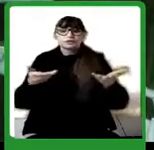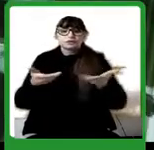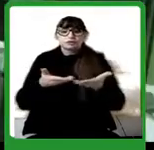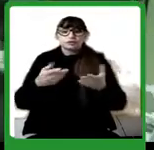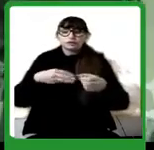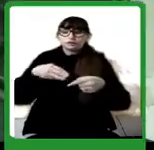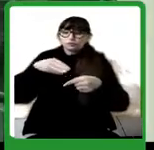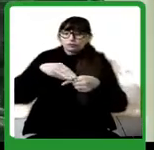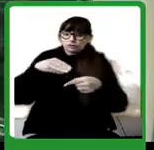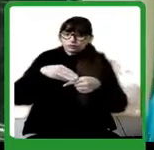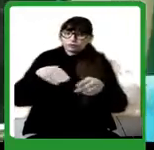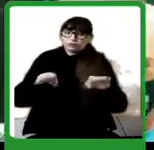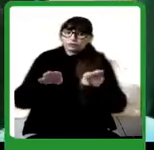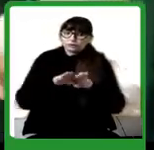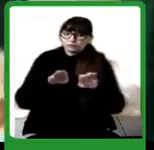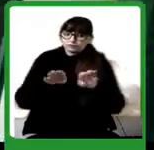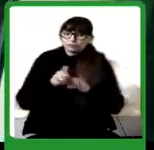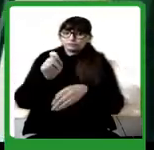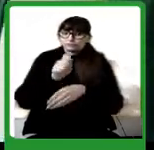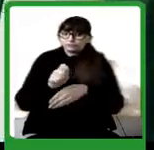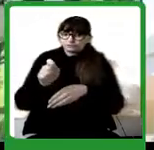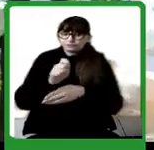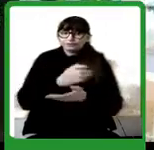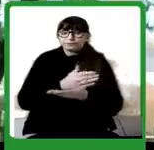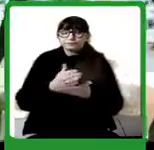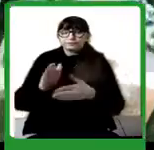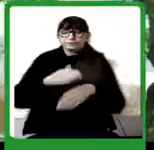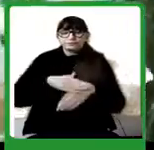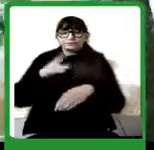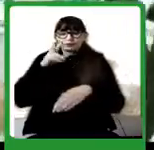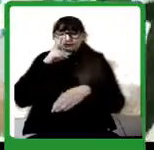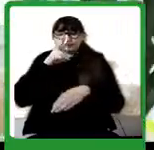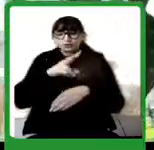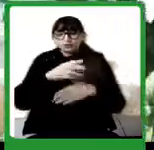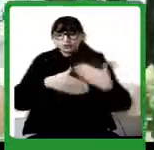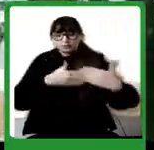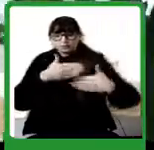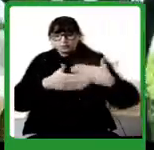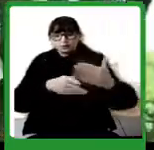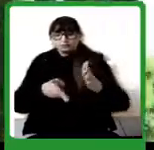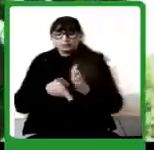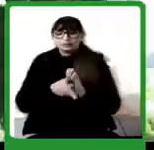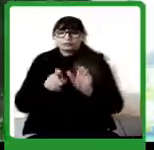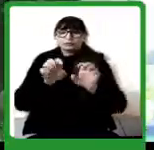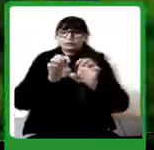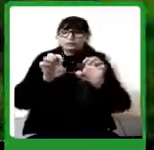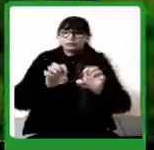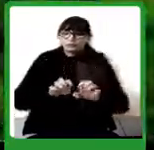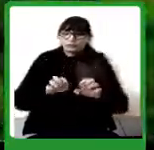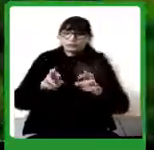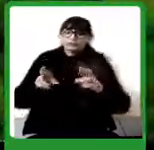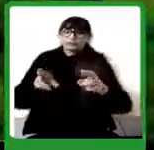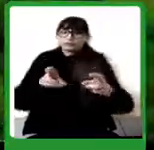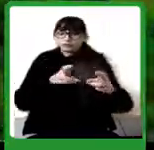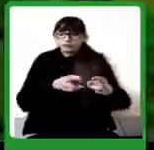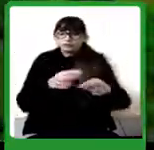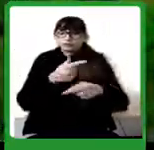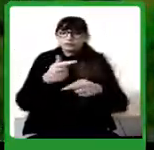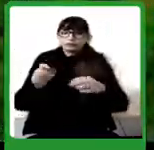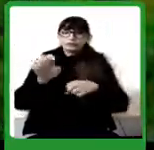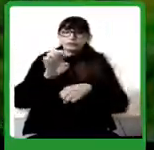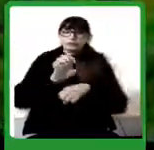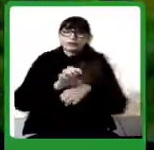próprios associados, que passaram a fortalecer e expandir sua estrutura na região e para outros estados, refletindo